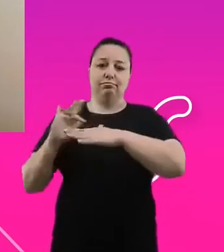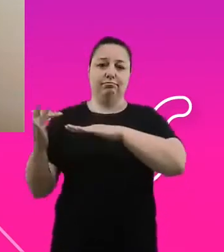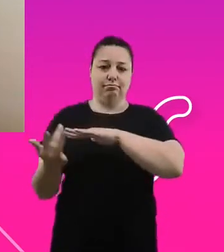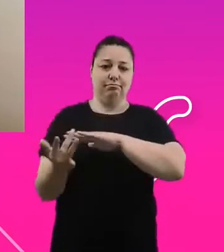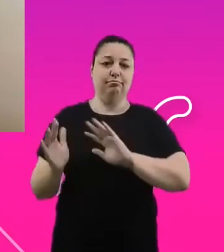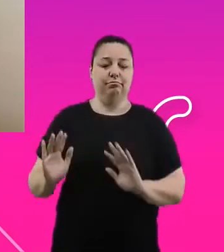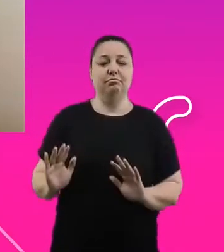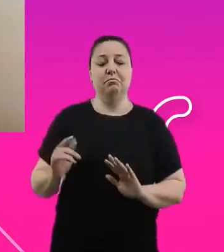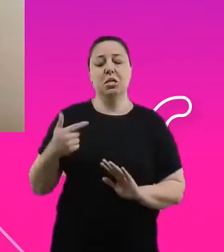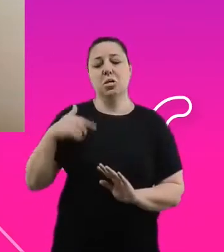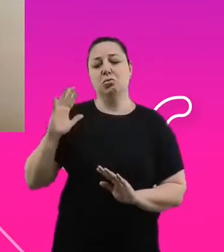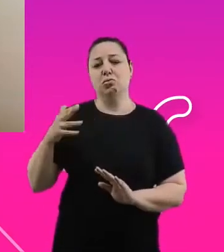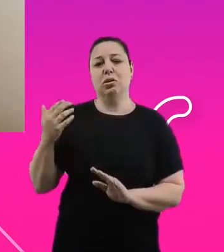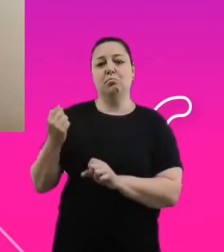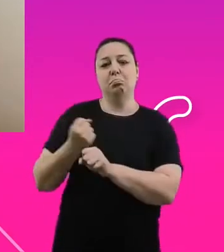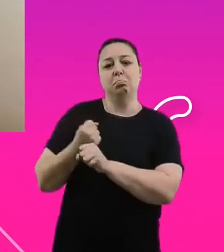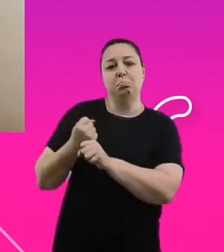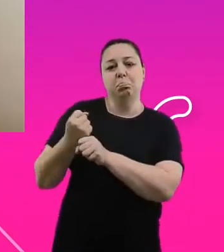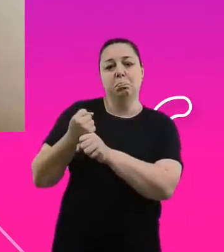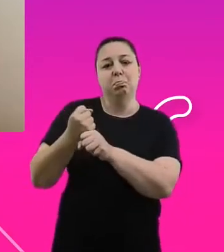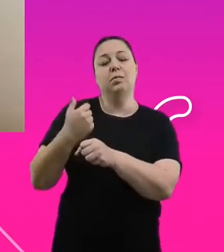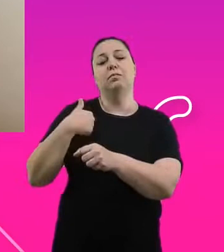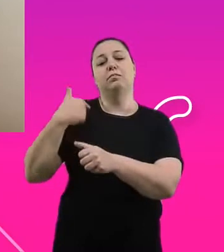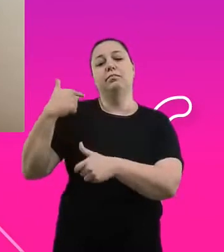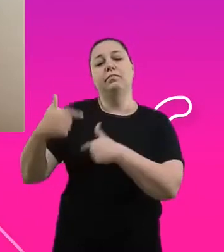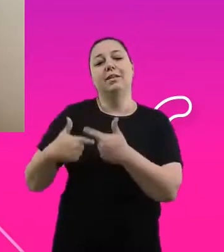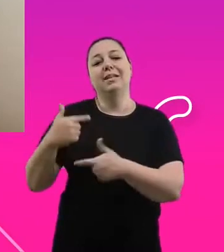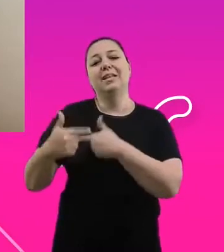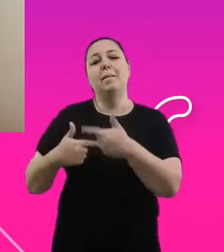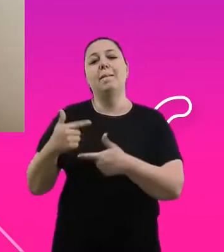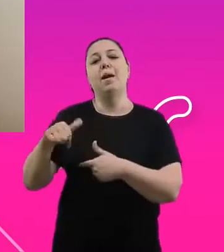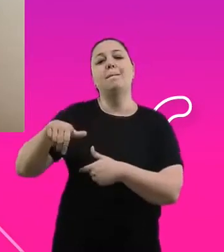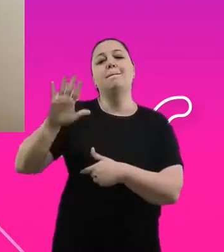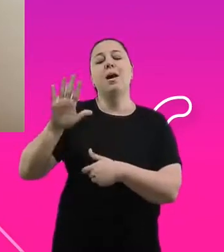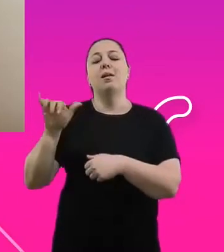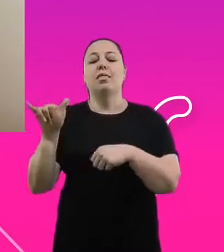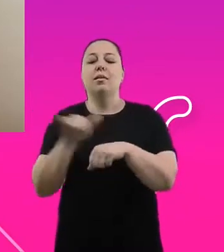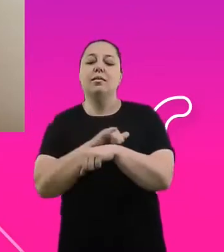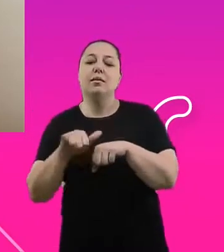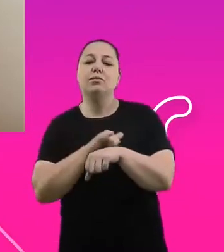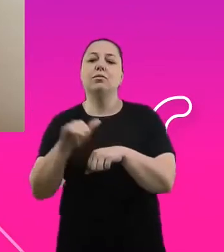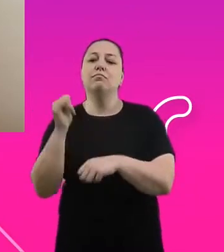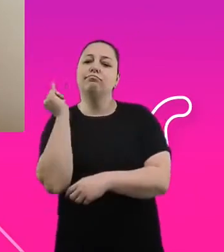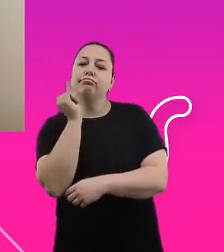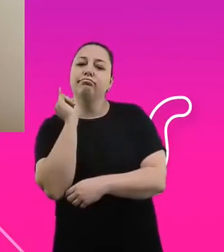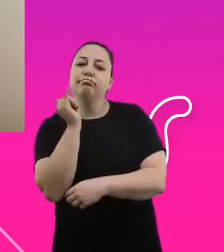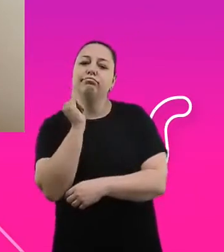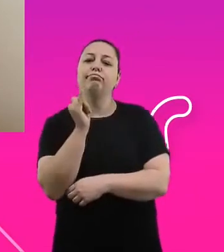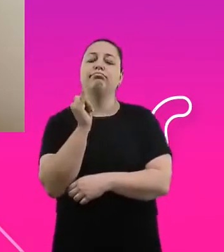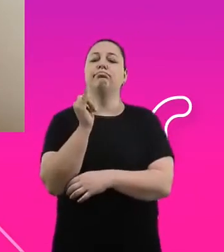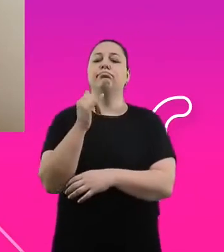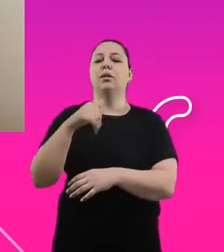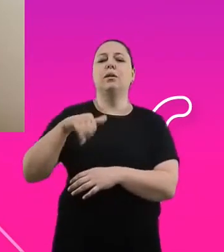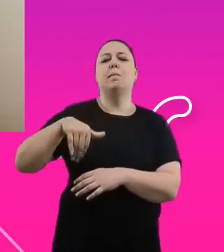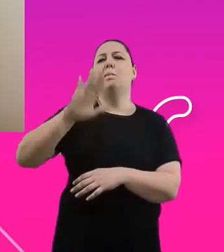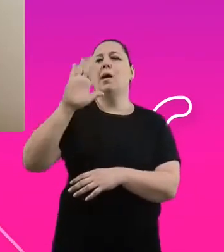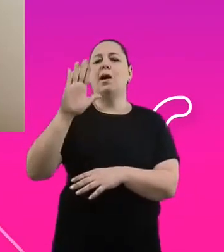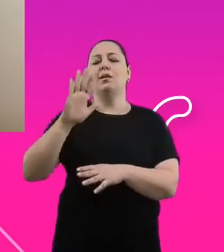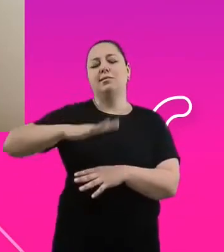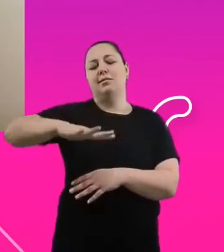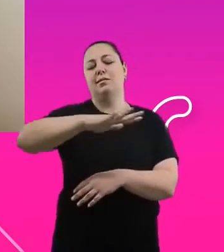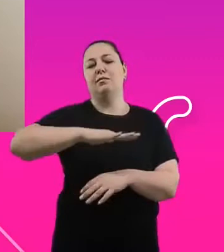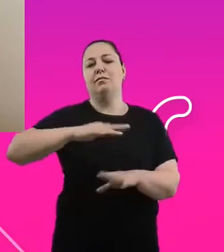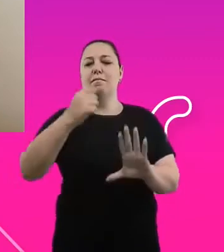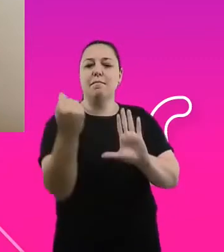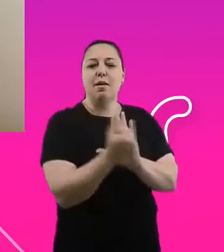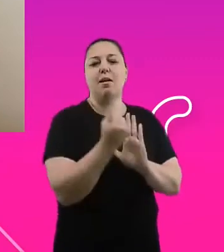anos, eu ando trabalhando muito como estrategista narrativo. Principalmente para marcas, e como é